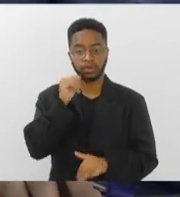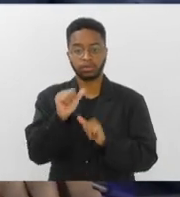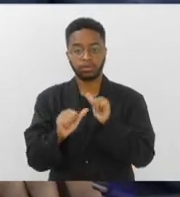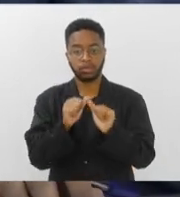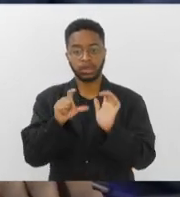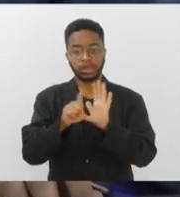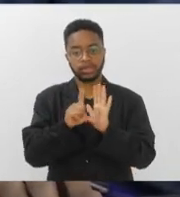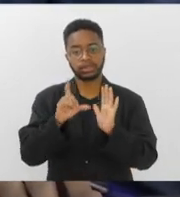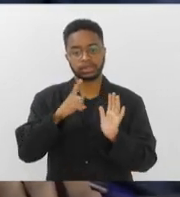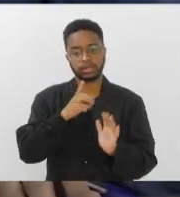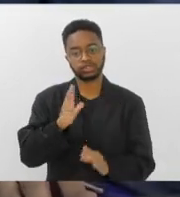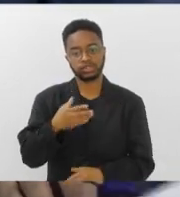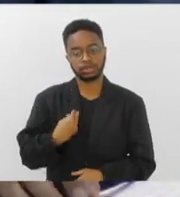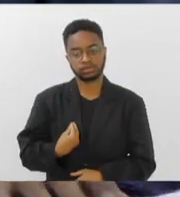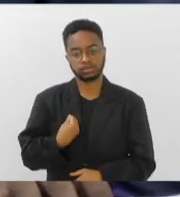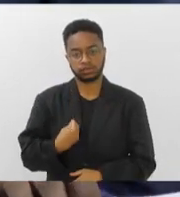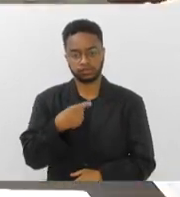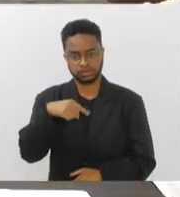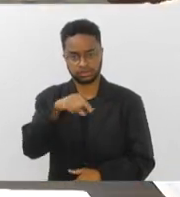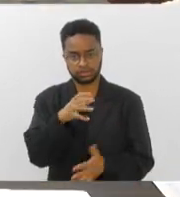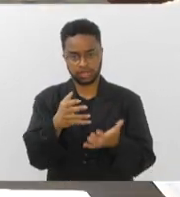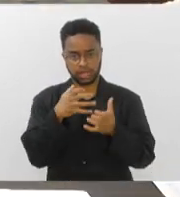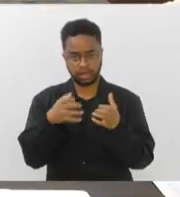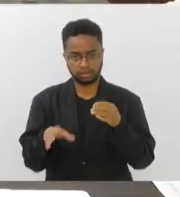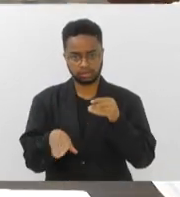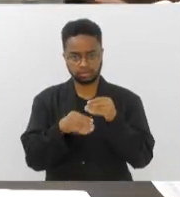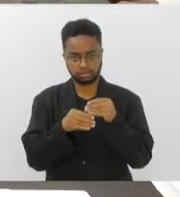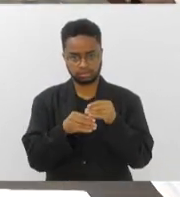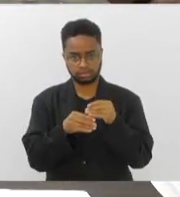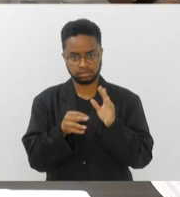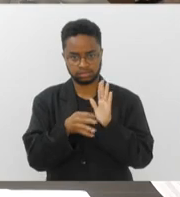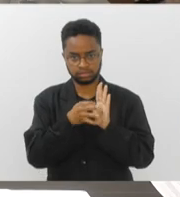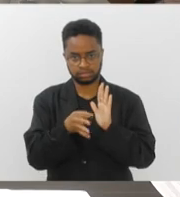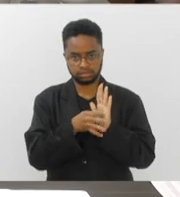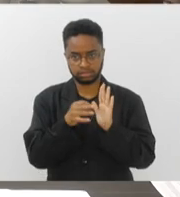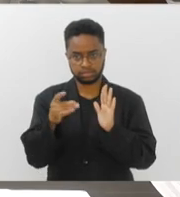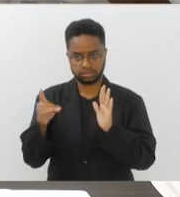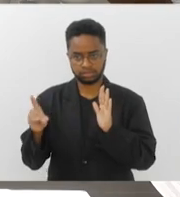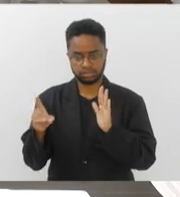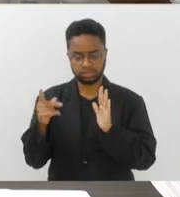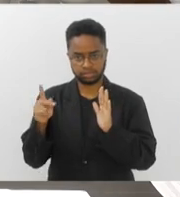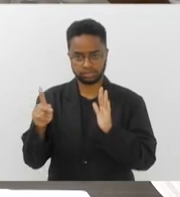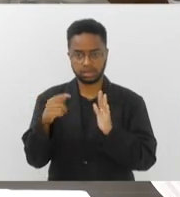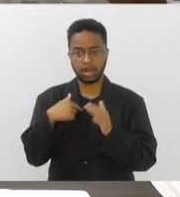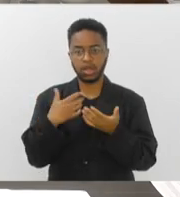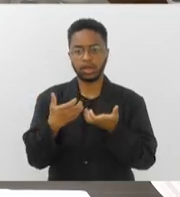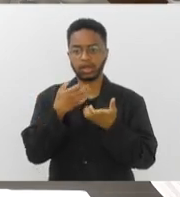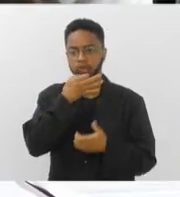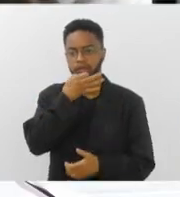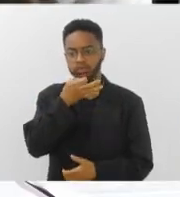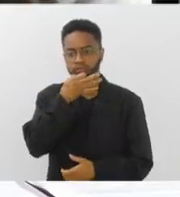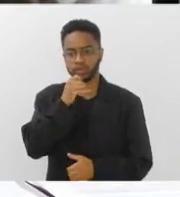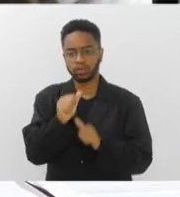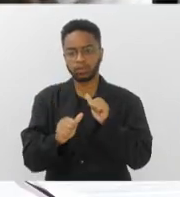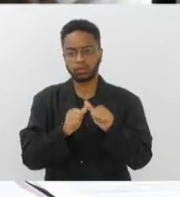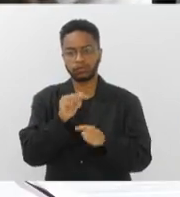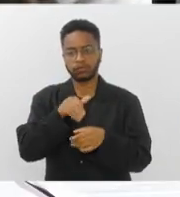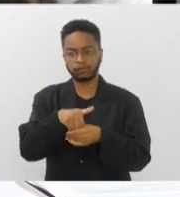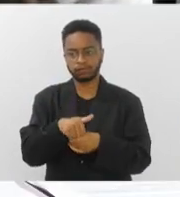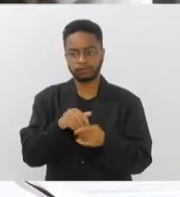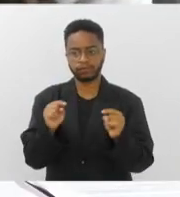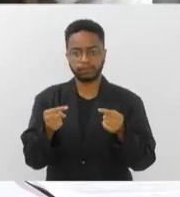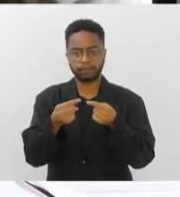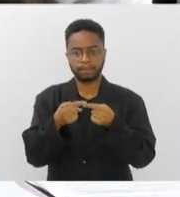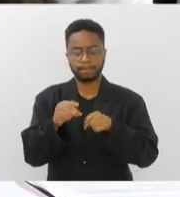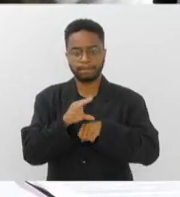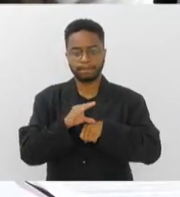lei existente. Então, algum deputado quer incorporar esse parecer do... Que presidente, não tá, eu queria sugerir já a mudança do voto para